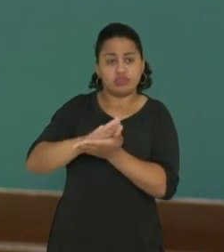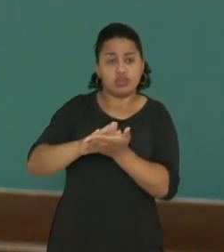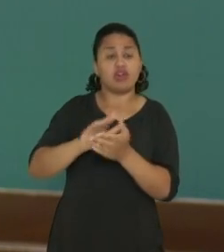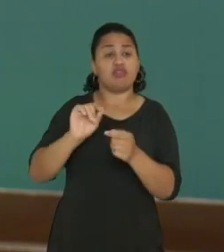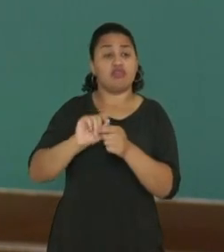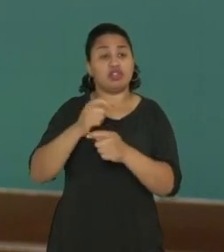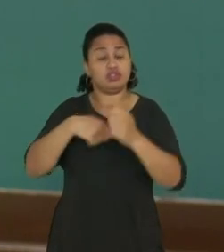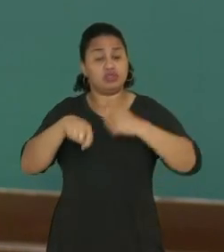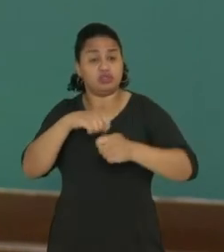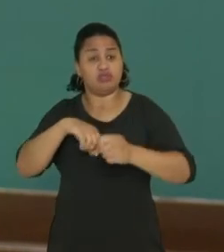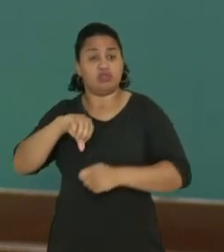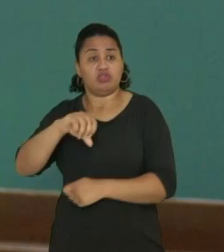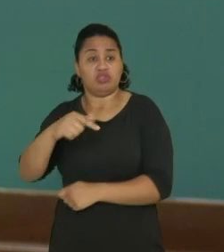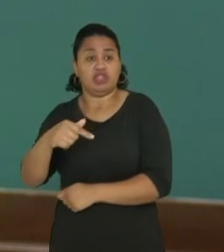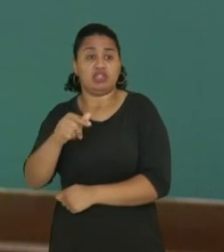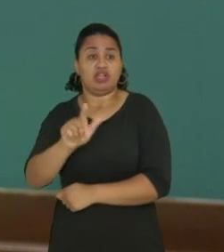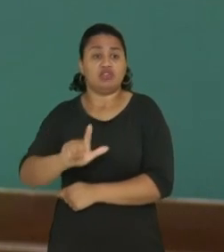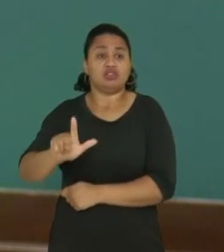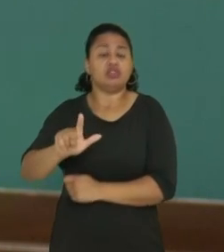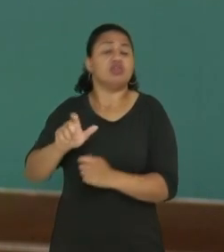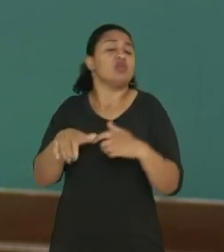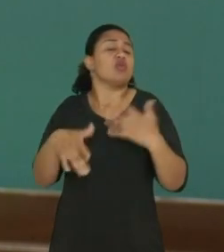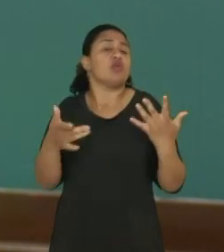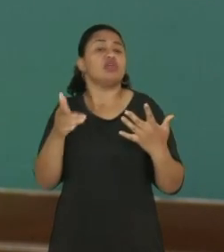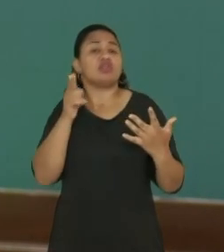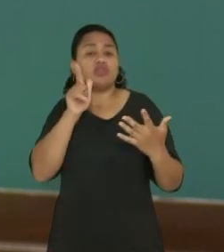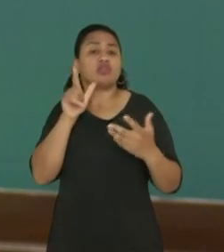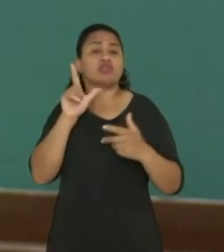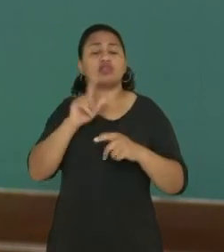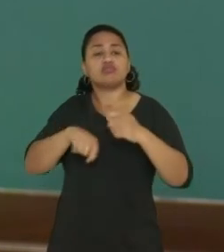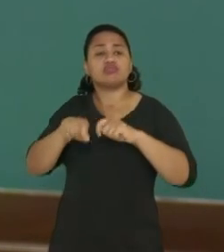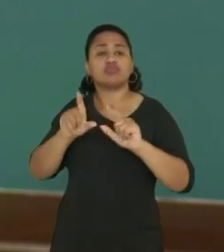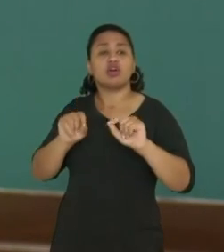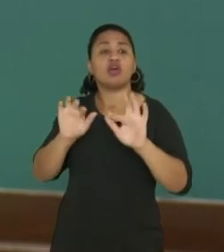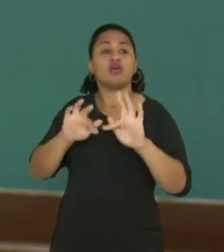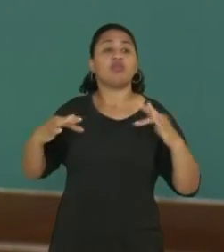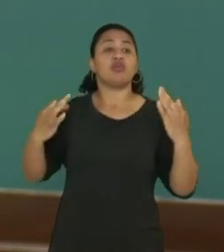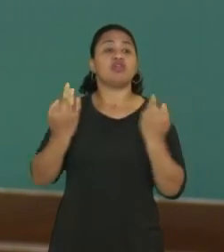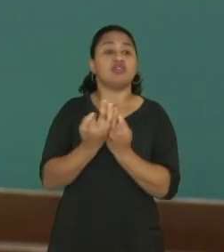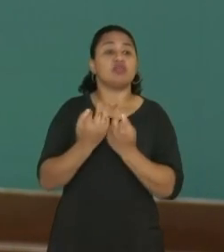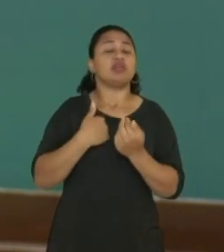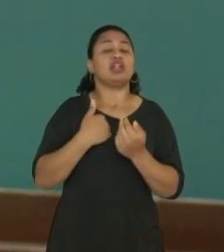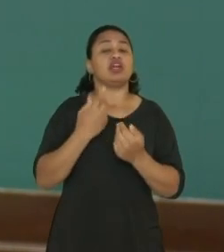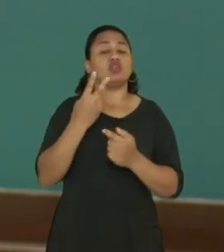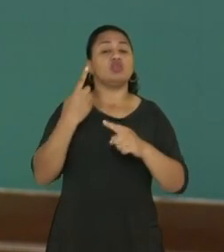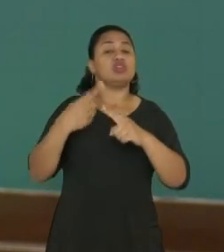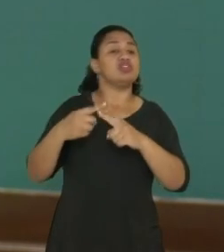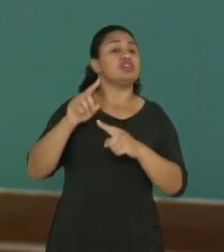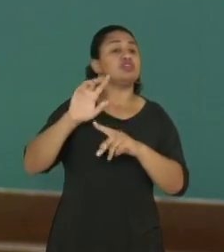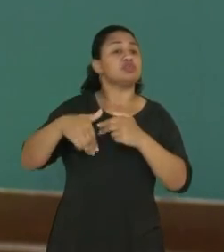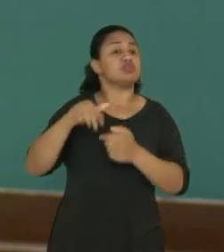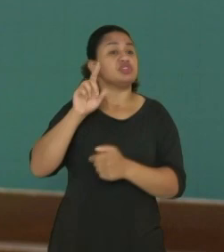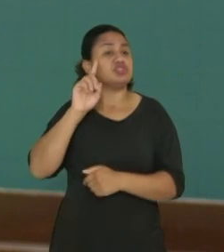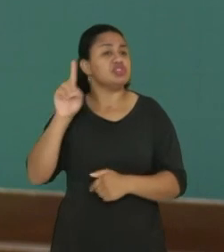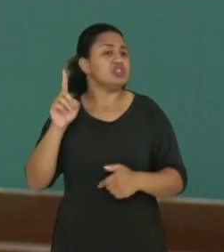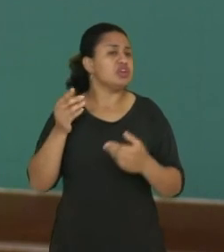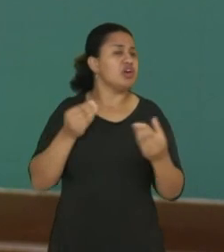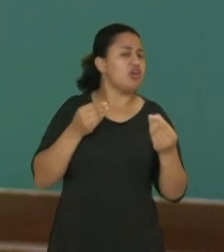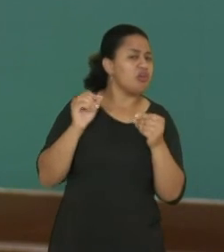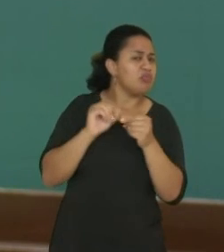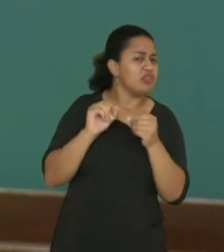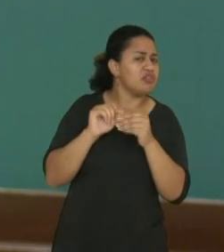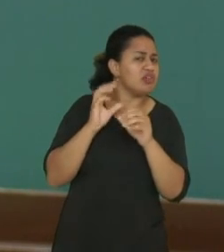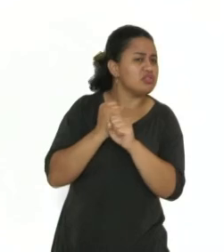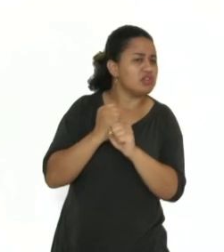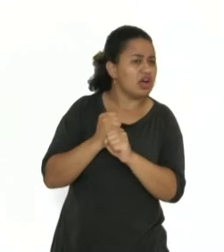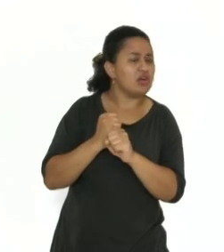uma economia de 97 litros, quanto economizará no mês uma família que lava a louça 2 vezes por dia? Ah, e como que a gente pode fazer